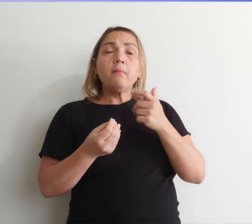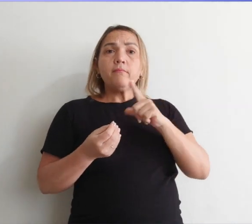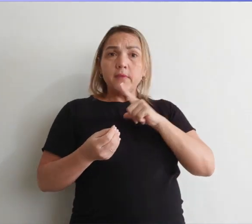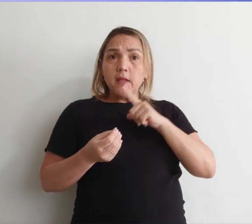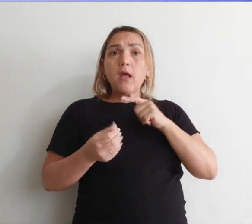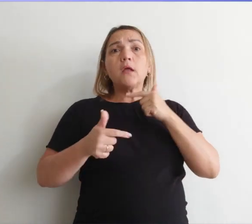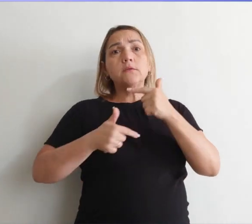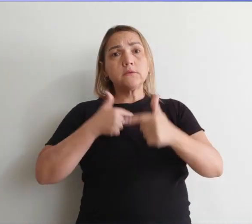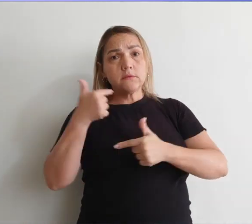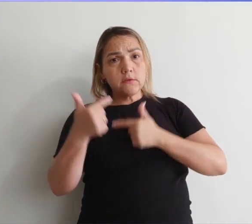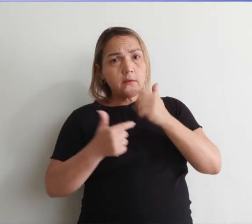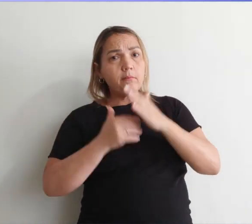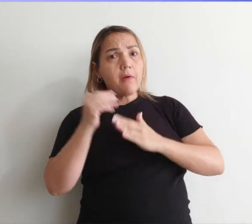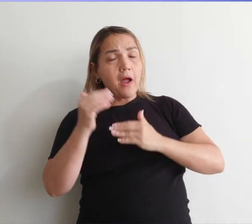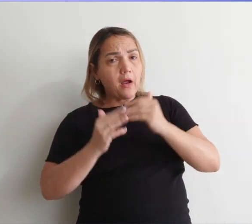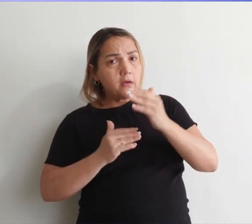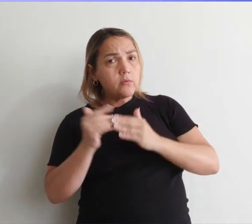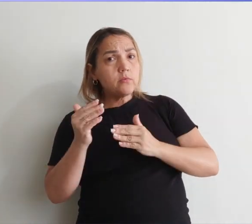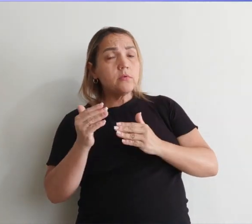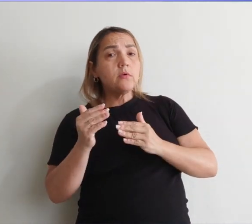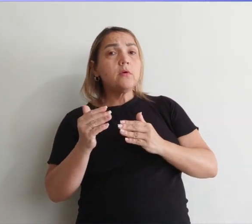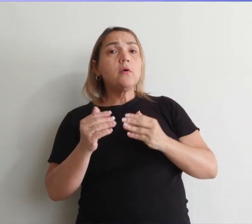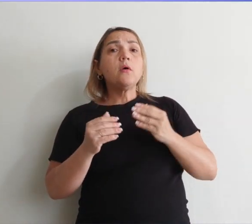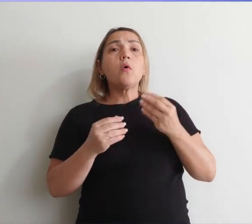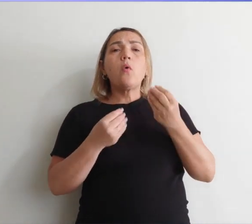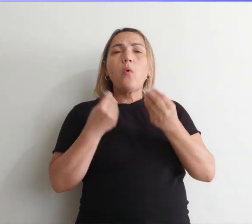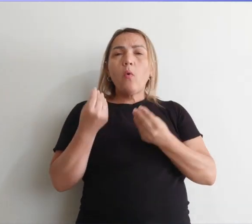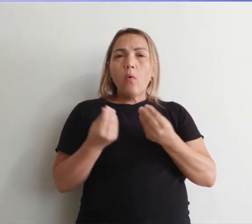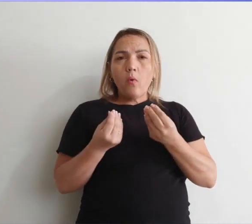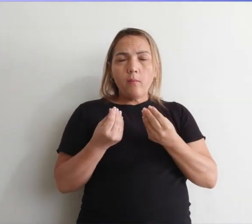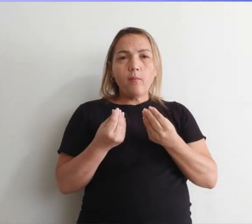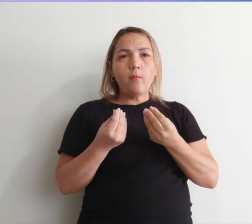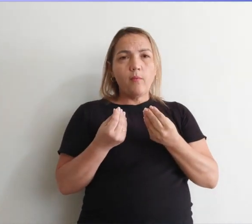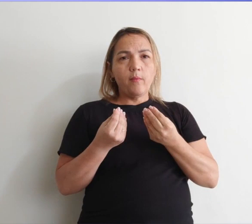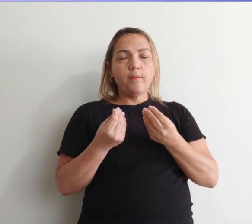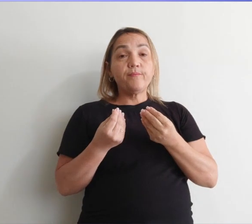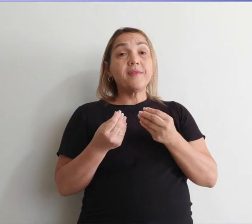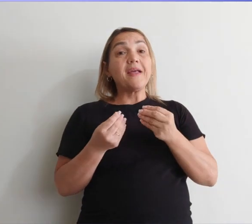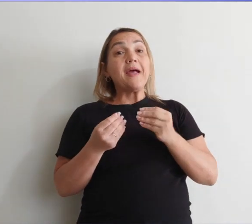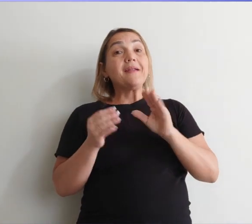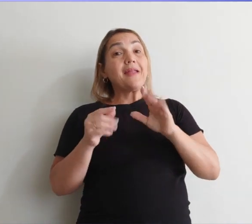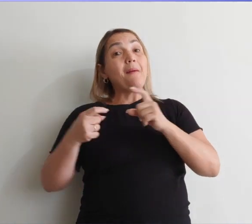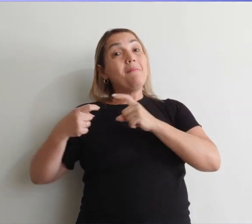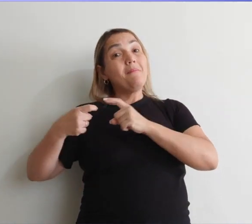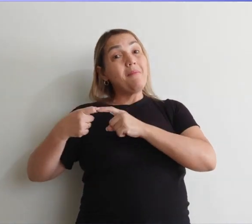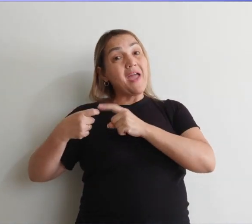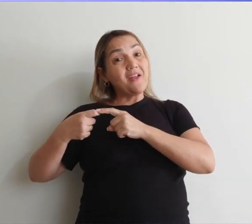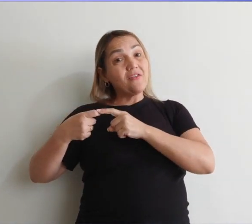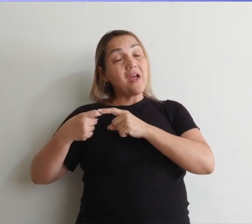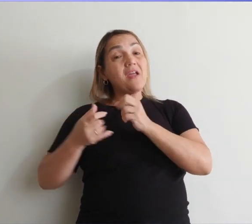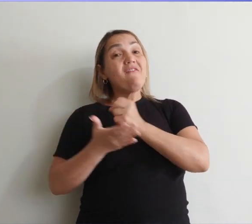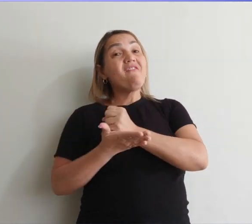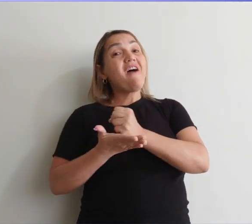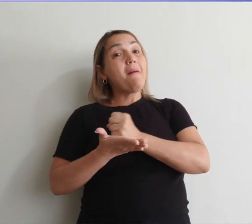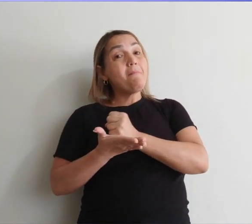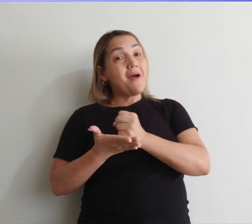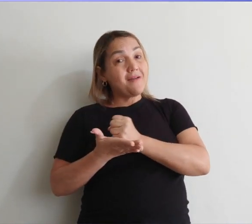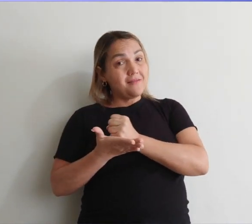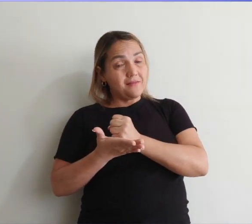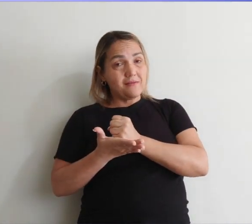Existe um mercado de trabalho muito intenso na questão da parte médica ou